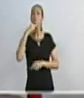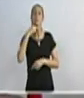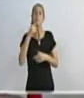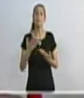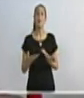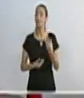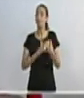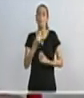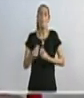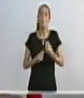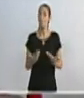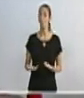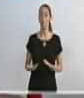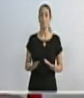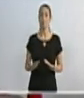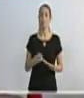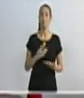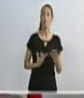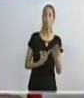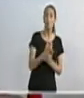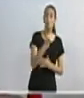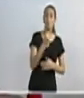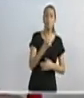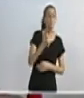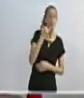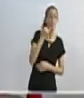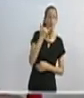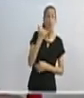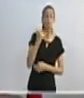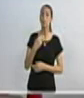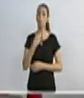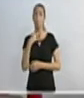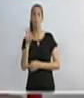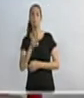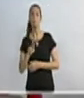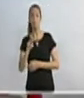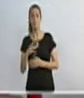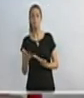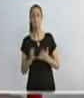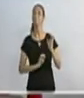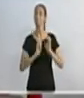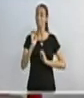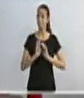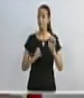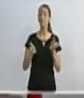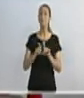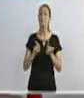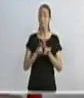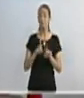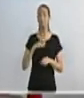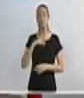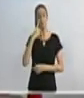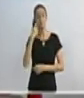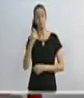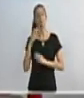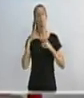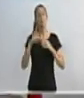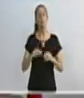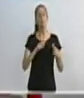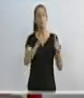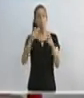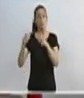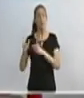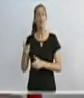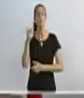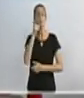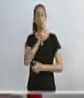Eu compro um produto, não posso utilizar, isso não existe. Tá? E é de interesse das empresas que, de uma vez por todas, se implantem em todos os cantos do Blumenau, porque vão conseguir vender